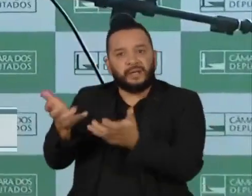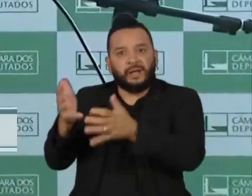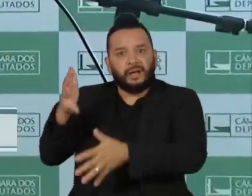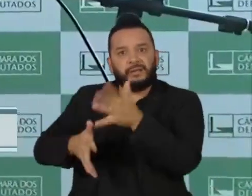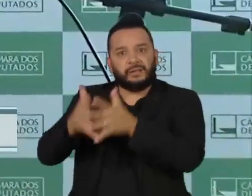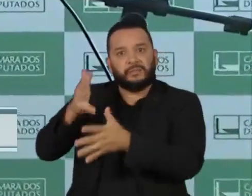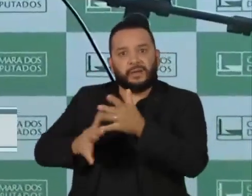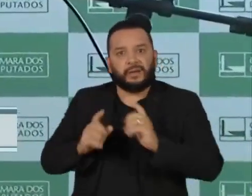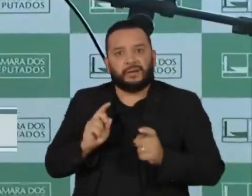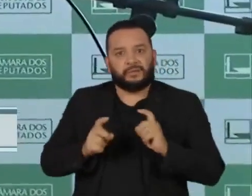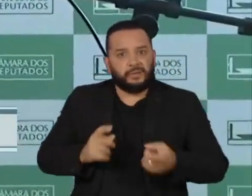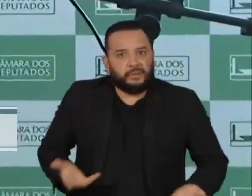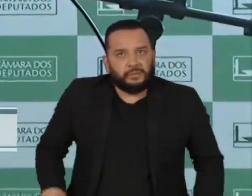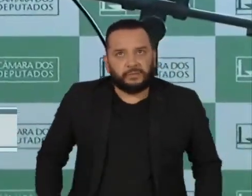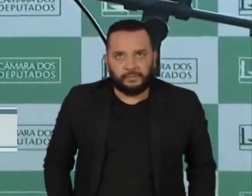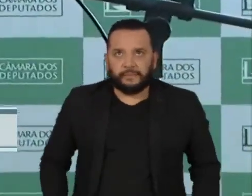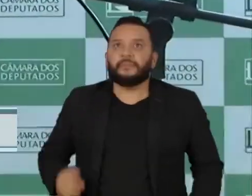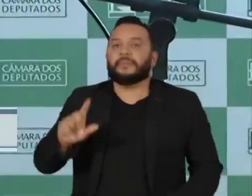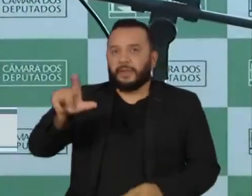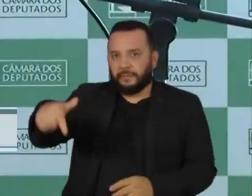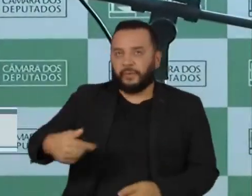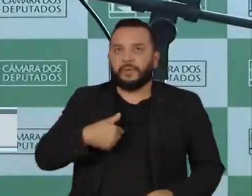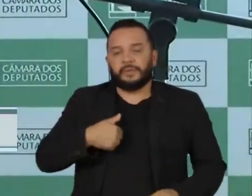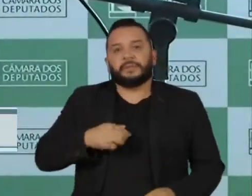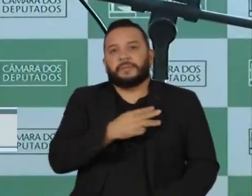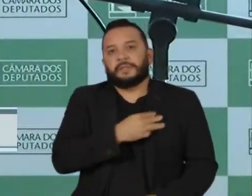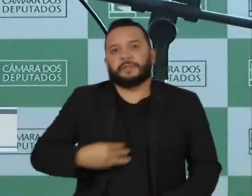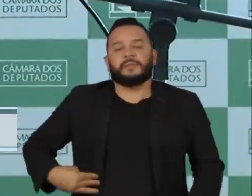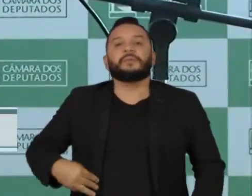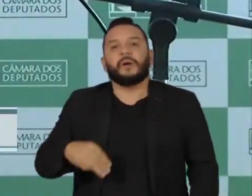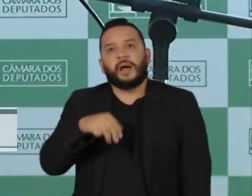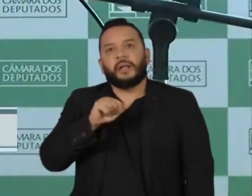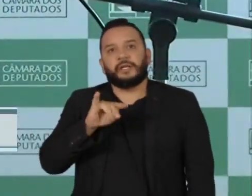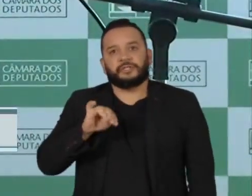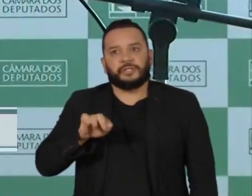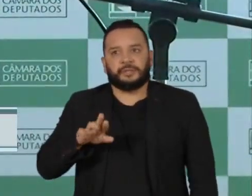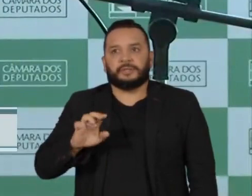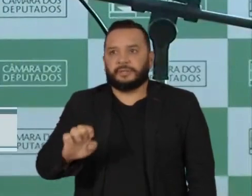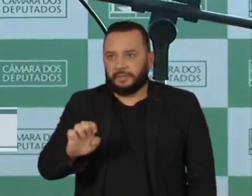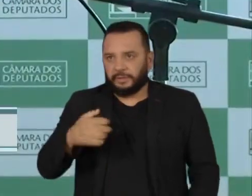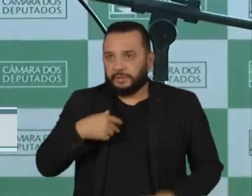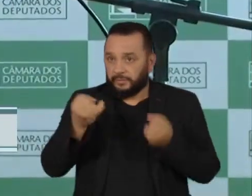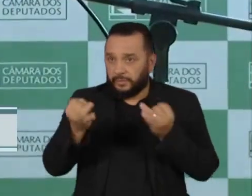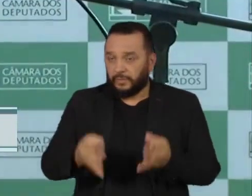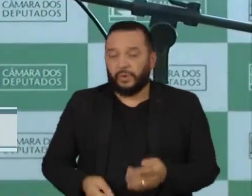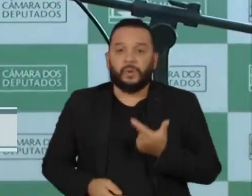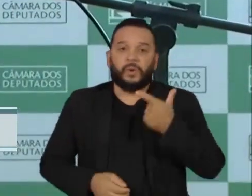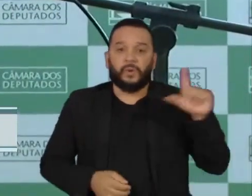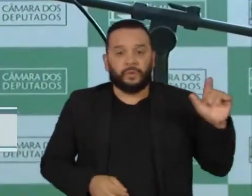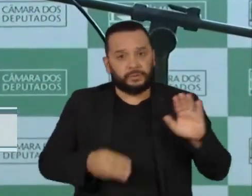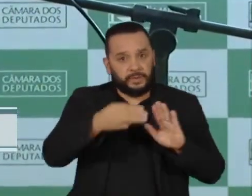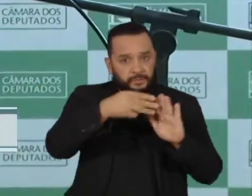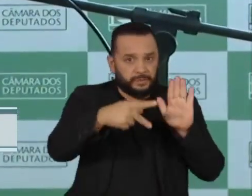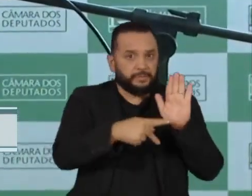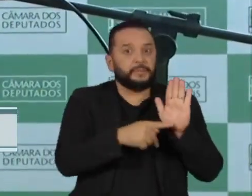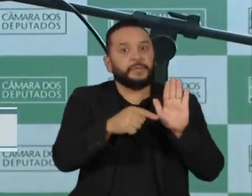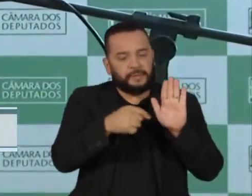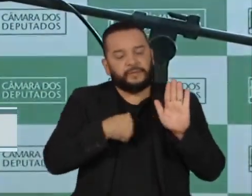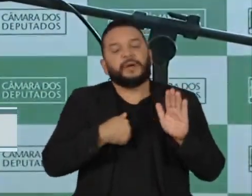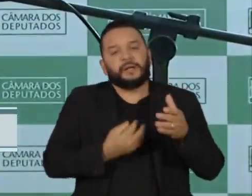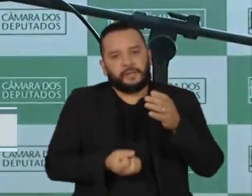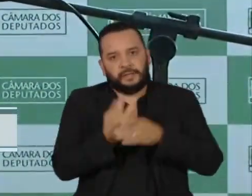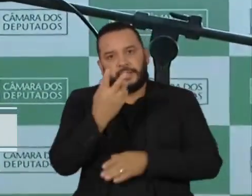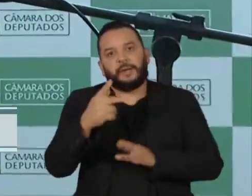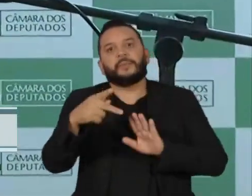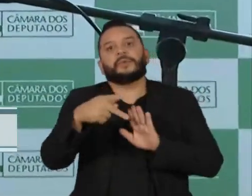cedo, o ministro das Relações Institucionais, Alexandre Padilha, confirmou que uma outra MP será transformada em projeto de